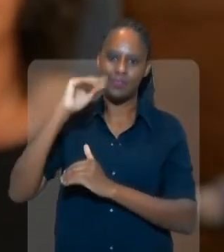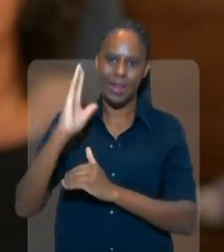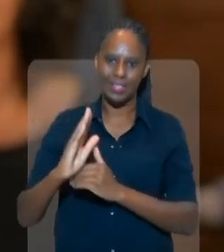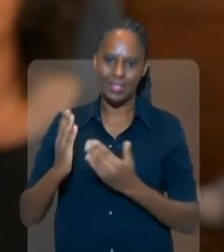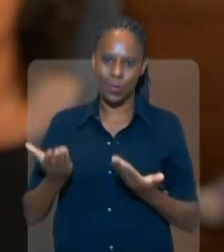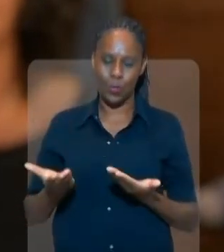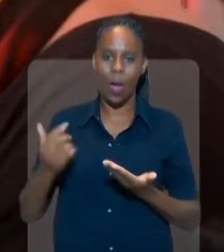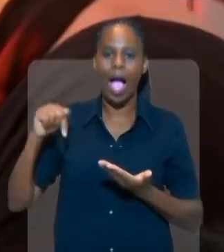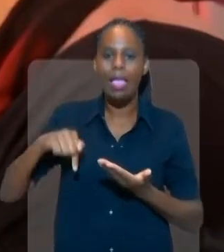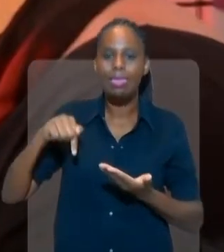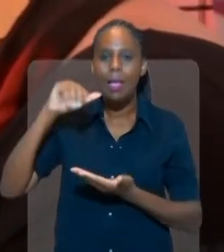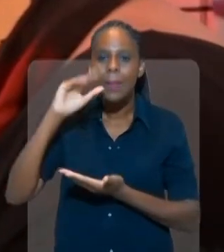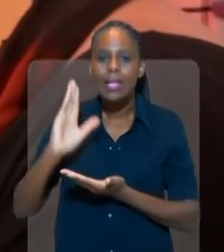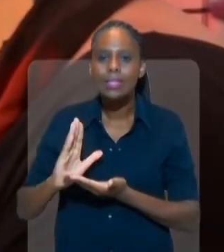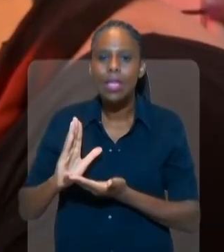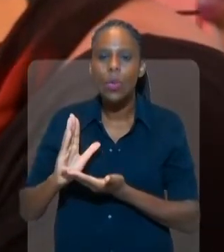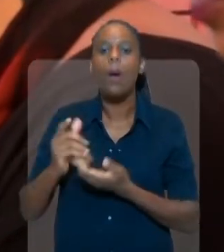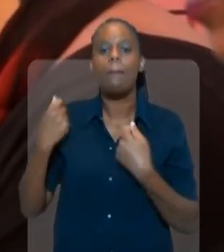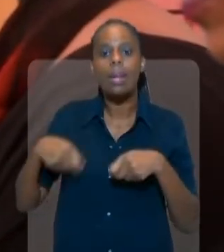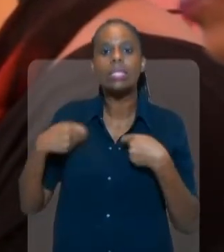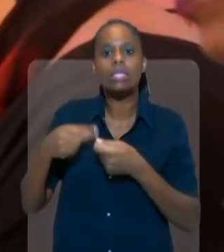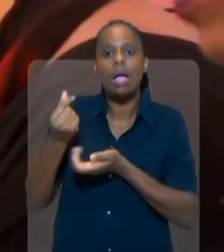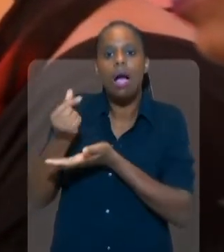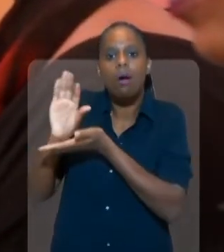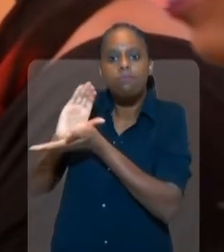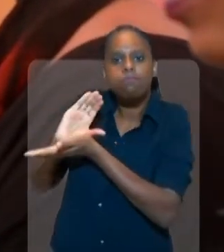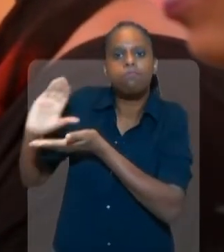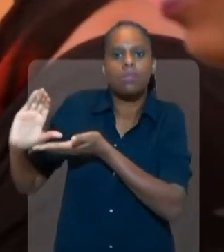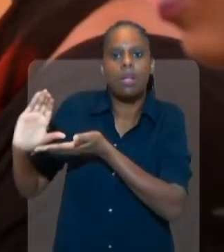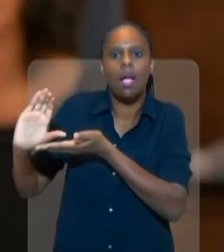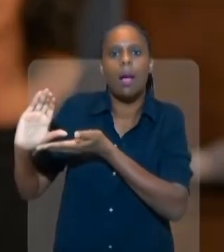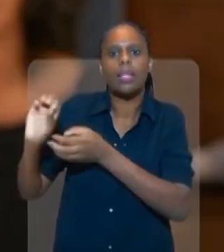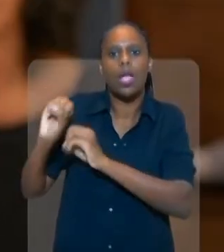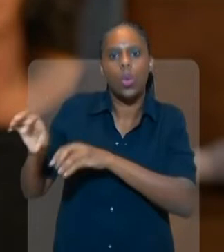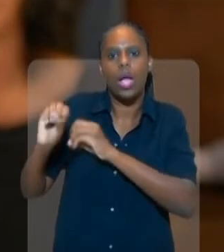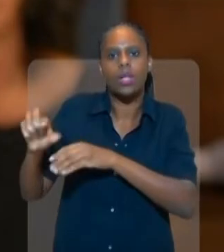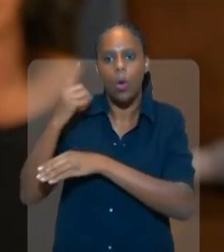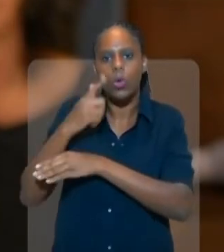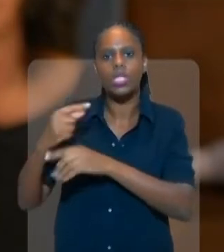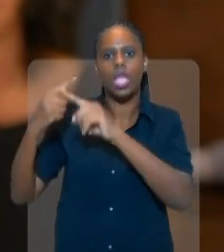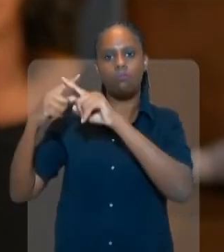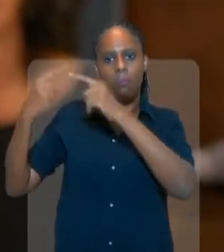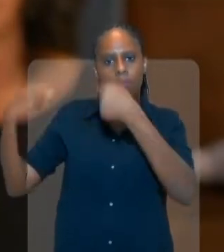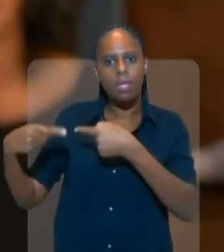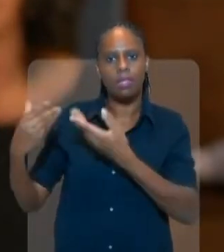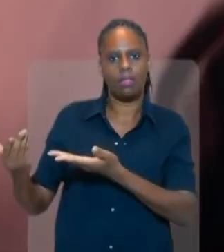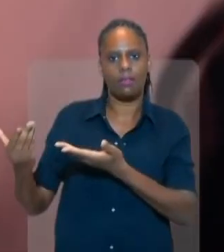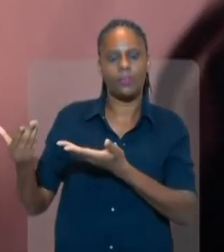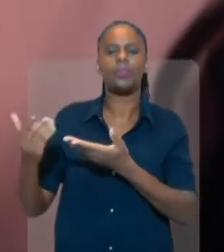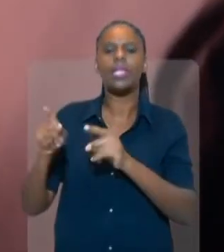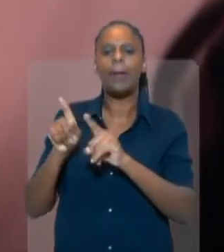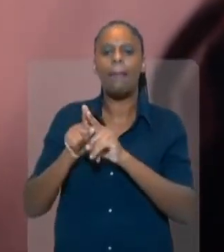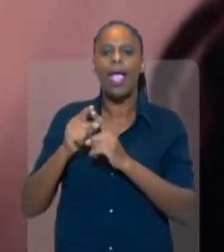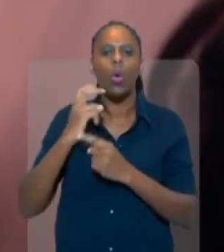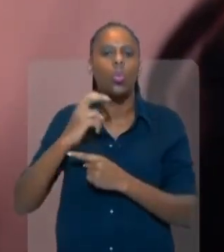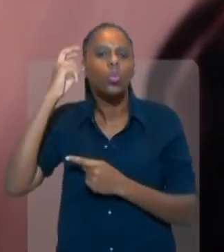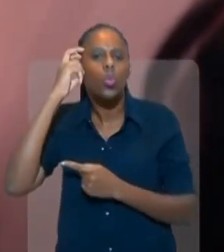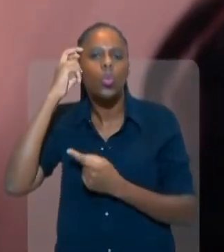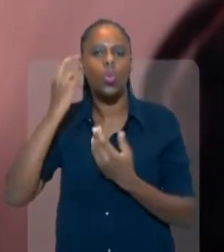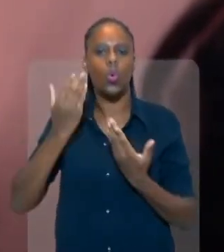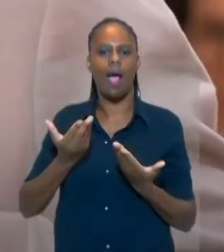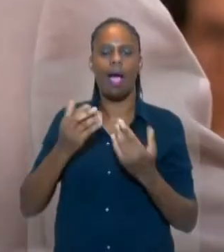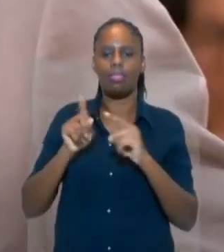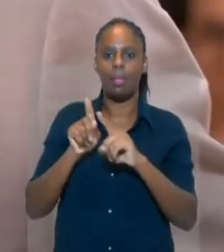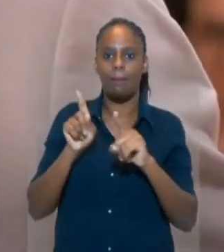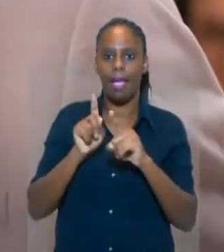universidade federal nesse país. O Brasil nunca será um país competitivo se a gente não investir na educação. Eu acho que